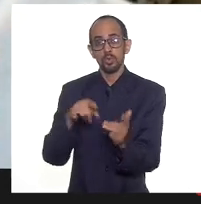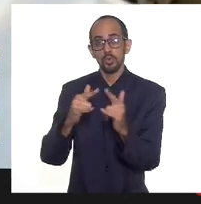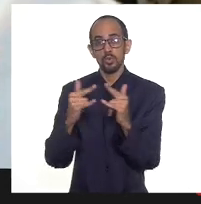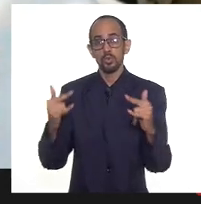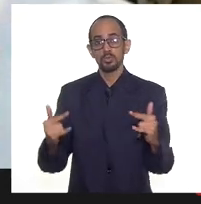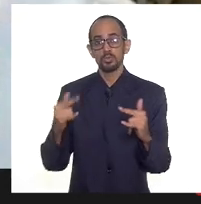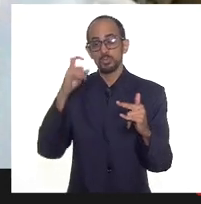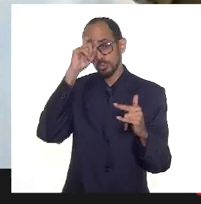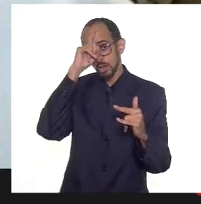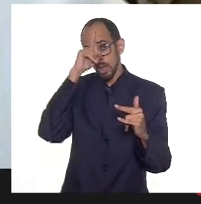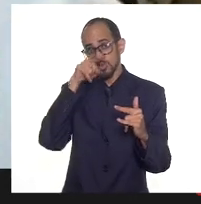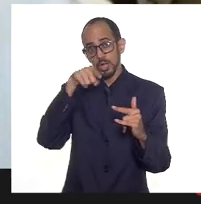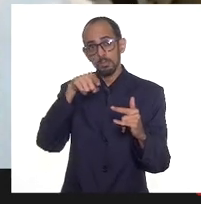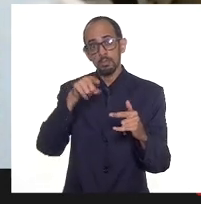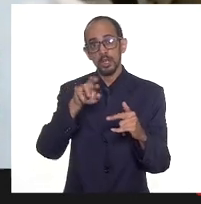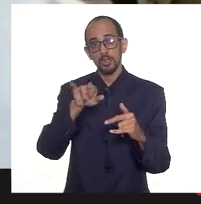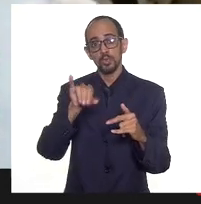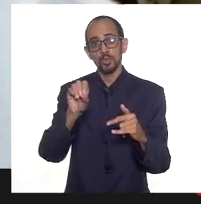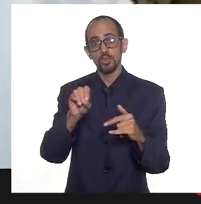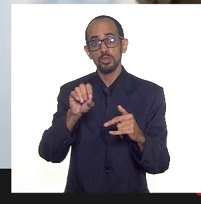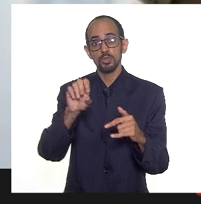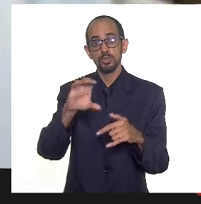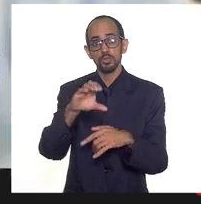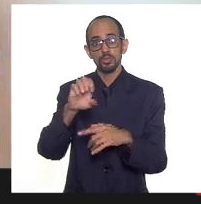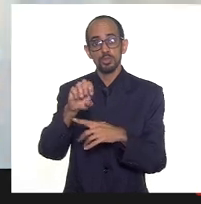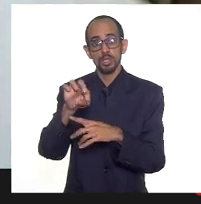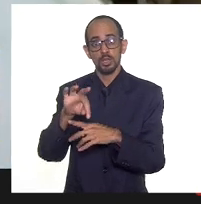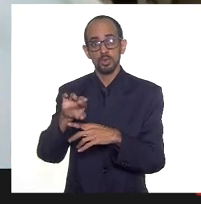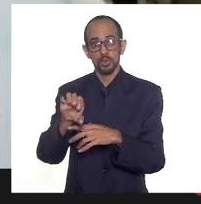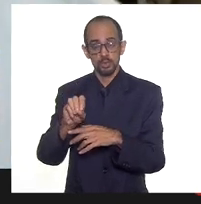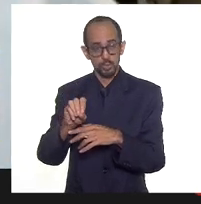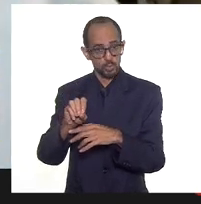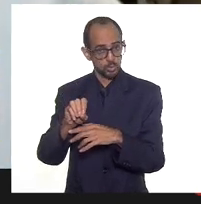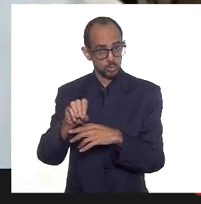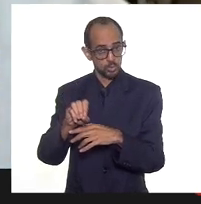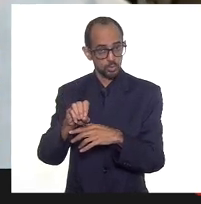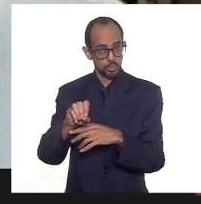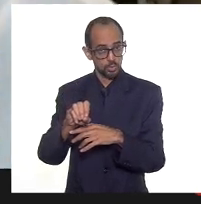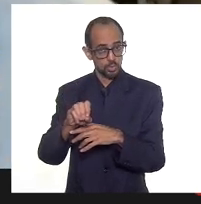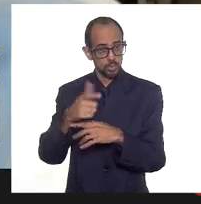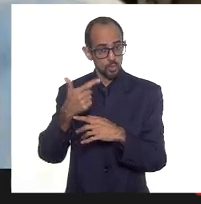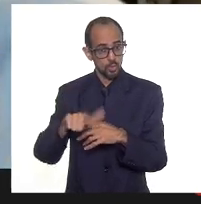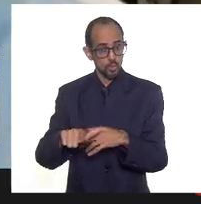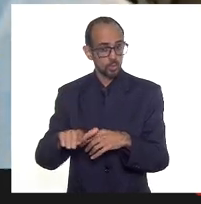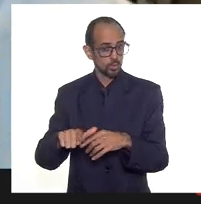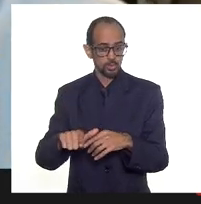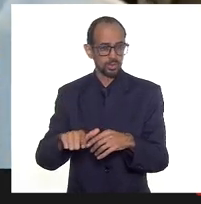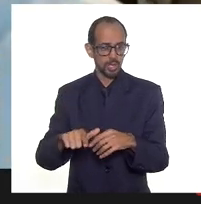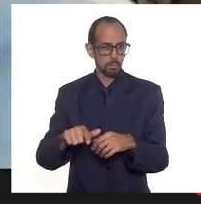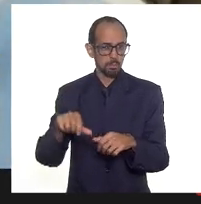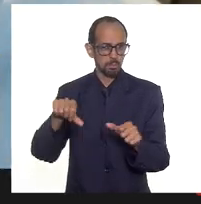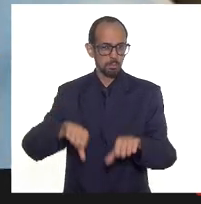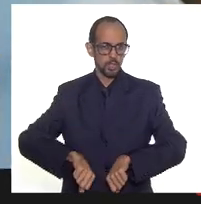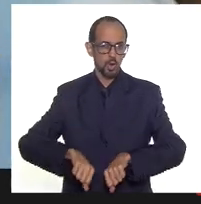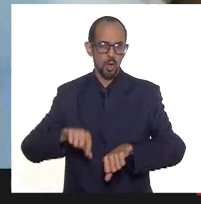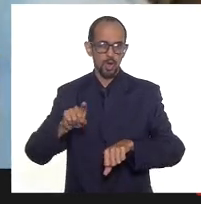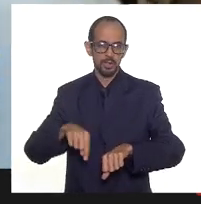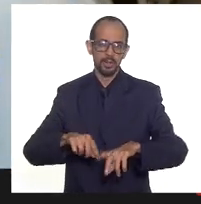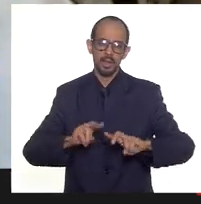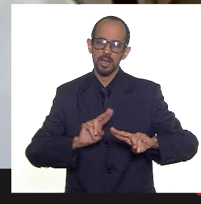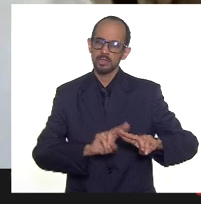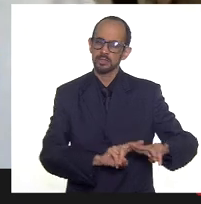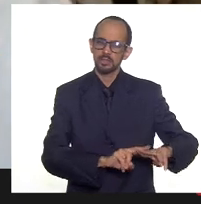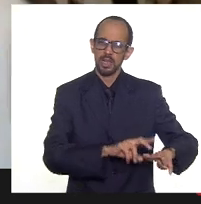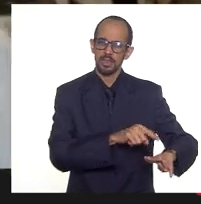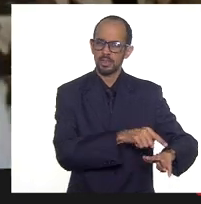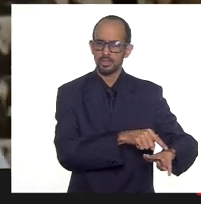Então, isso se espalhou para os hospitais e o caso mais dramático de todos são os presídios, né? Que a gente não precisa nem falar sobre isso, né?